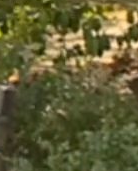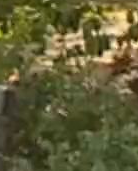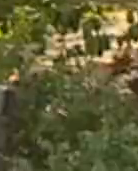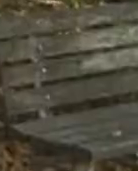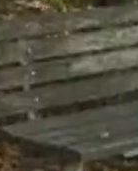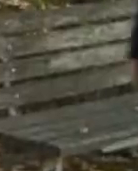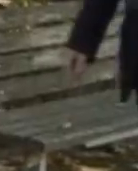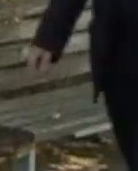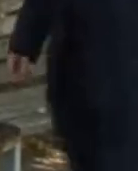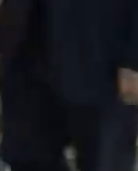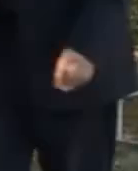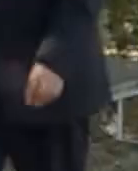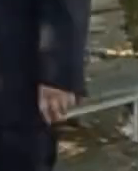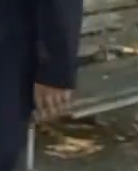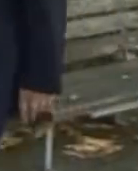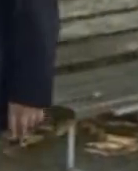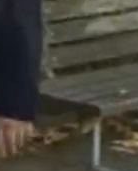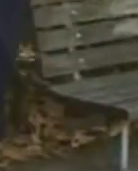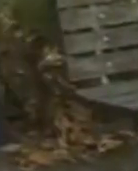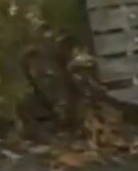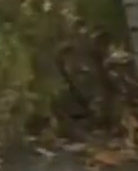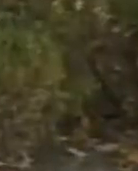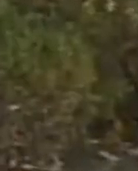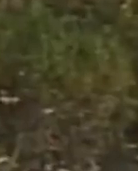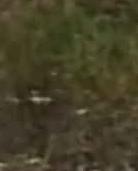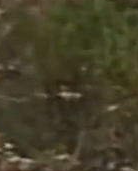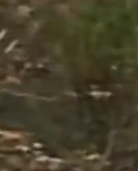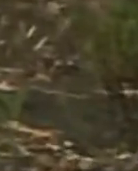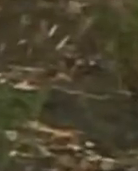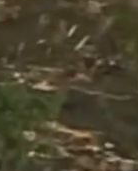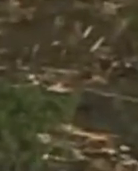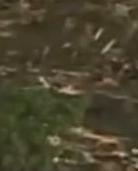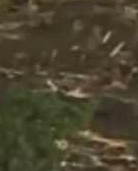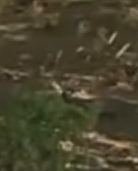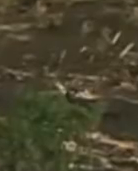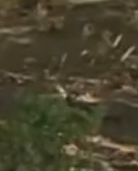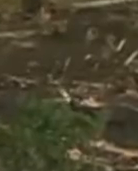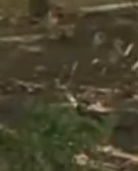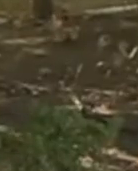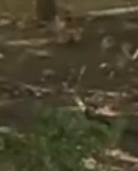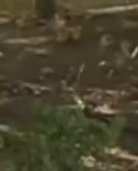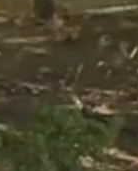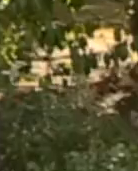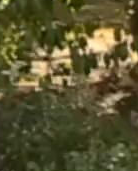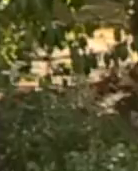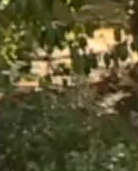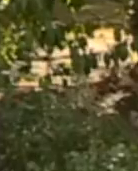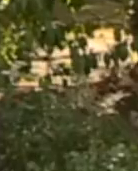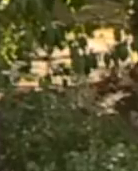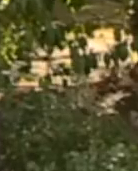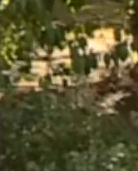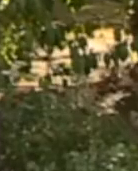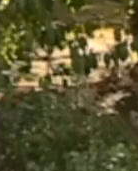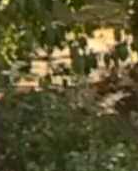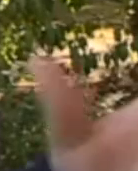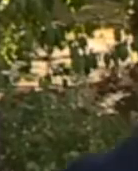fé confiança. Até agora, Bispo Auxiliar de Lisboa, Dom José Traquina encontra afinidades entre as duas dioceses. Daquilo que eu conheço